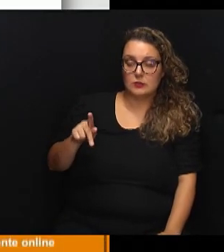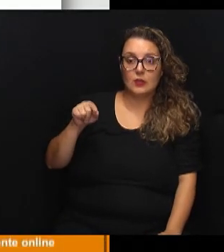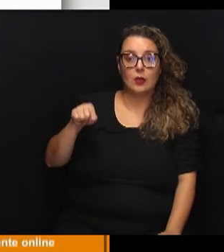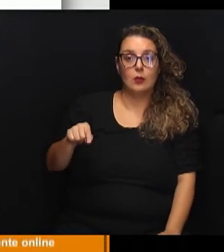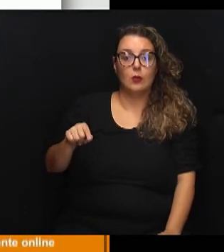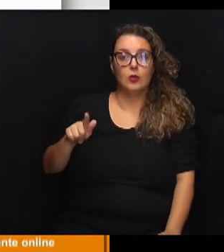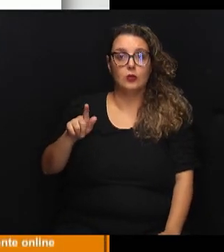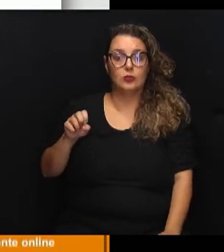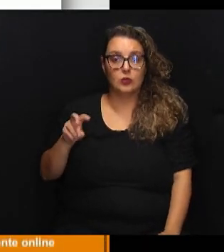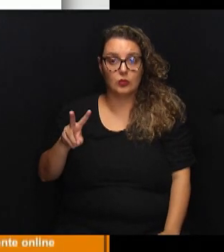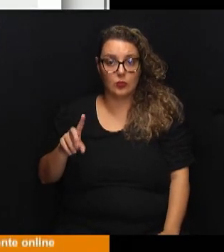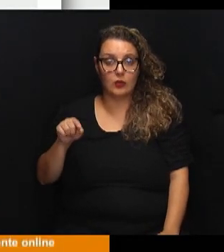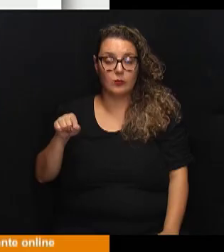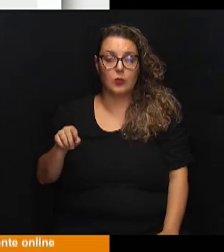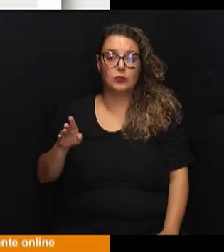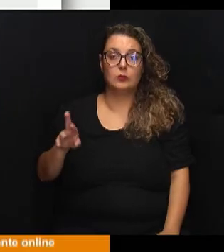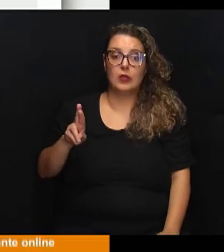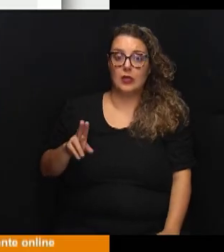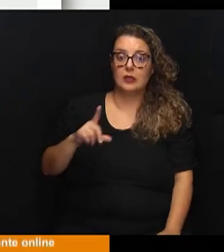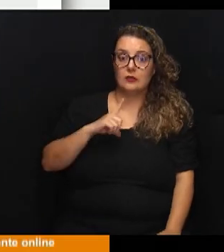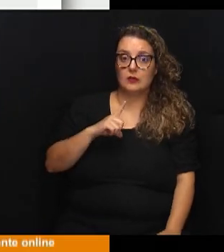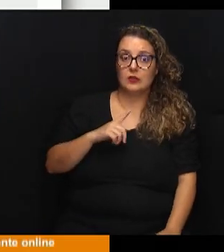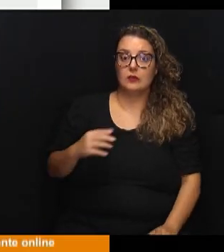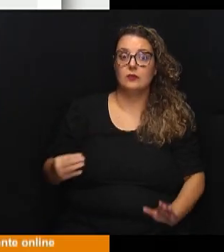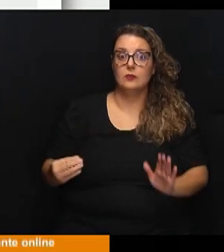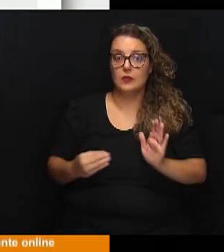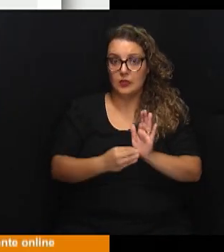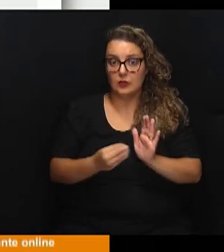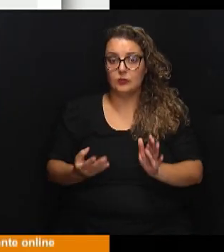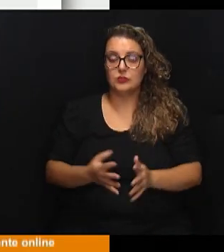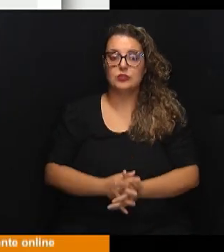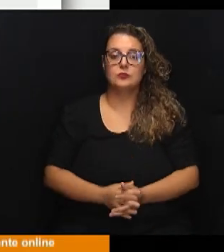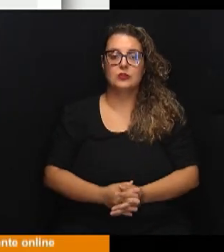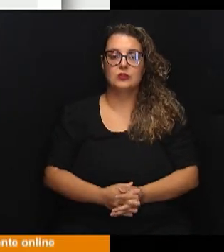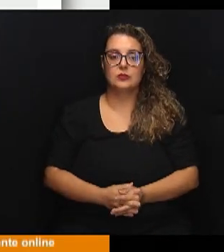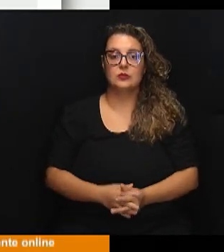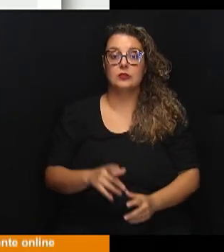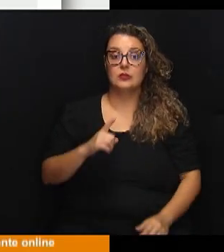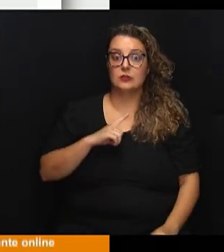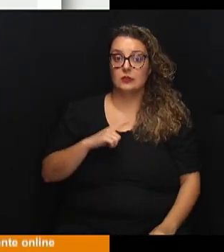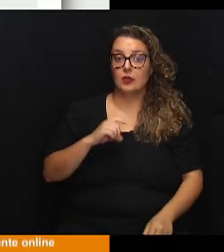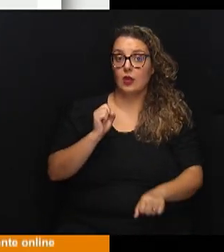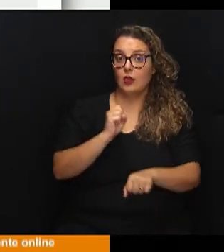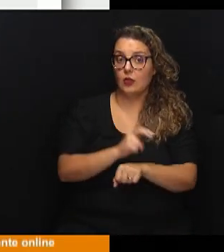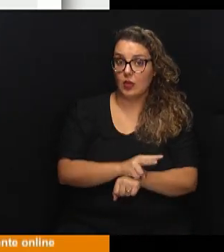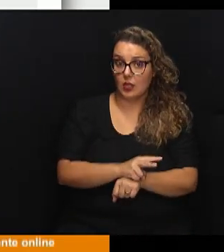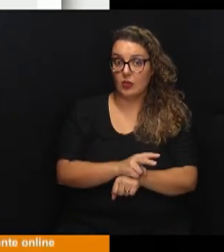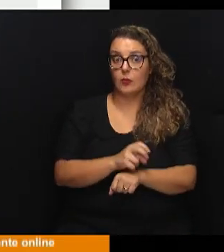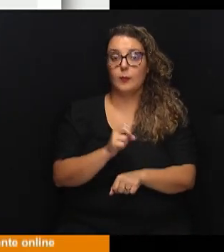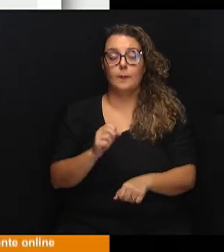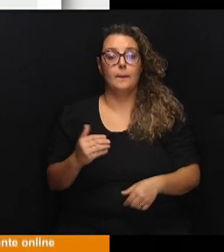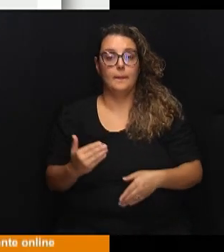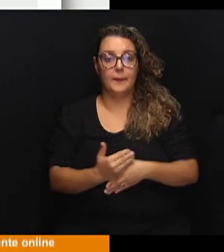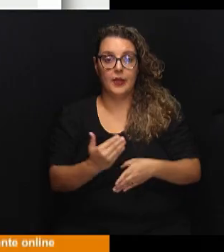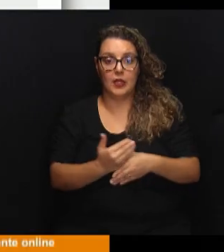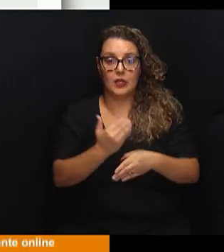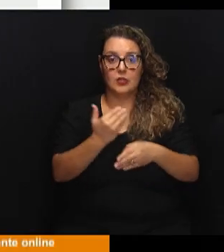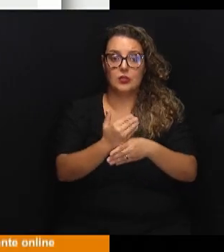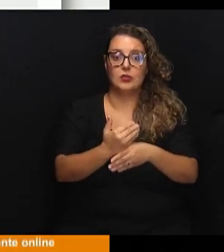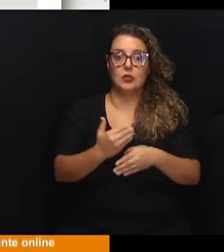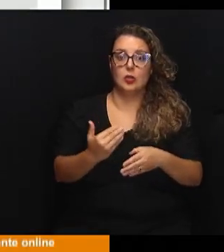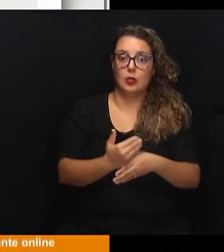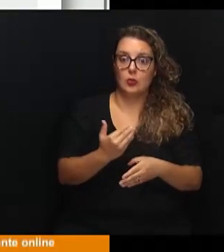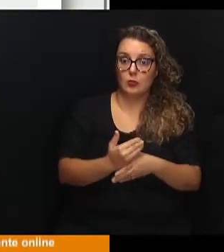cepat.campinas.sp.gov.br e aí você vai tendo. Eu já vou para a última, né? E na última a gente tem, ó, vagas para pedreiro, pedreiro